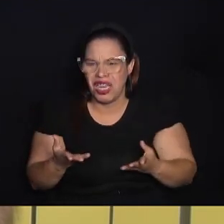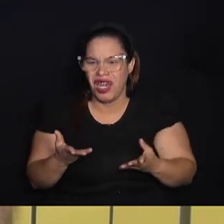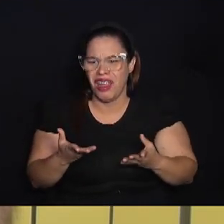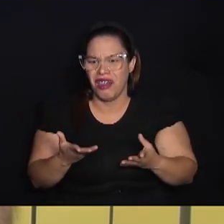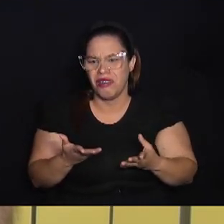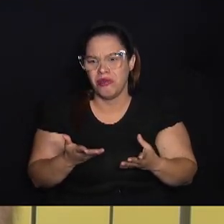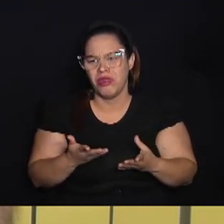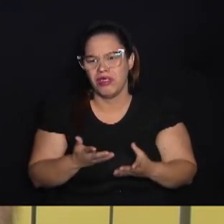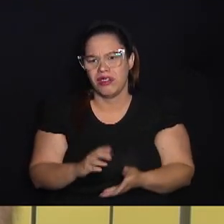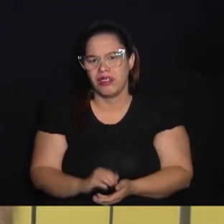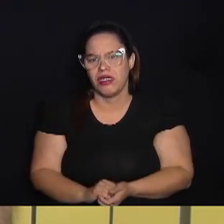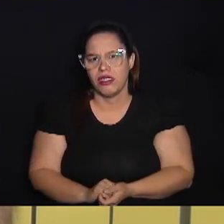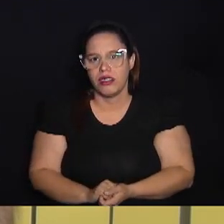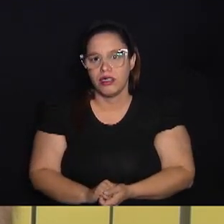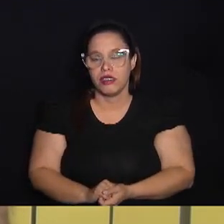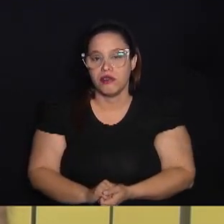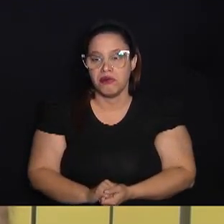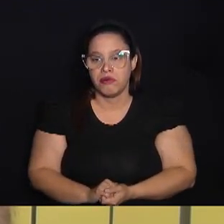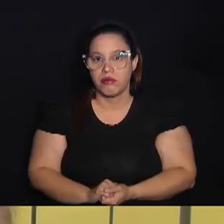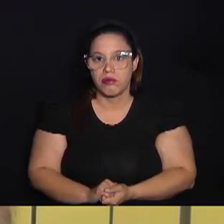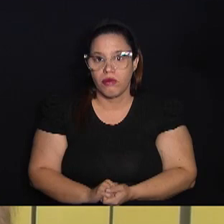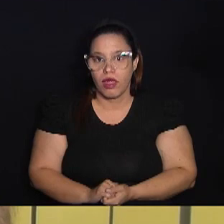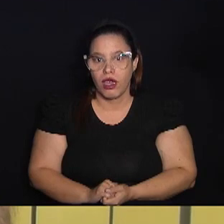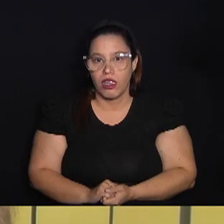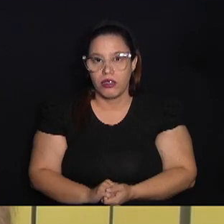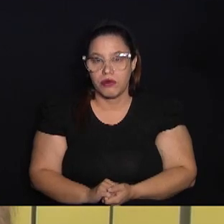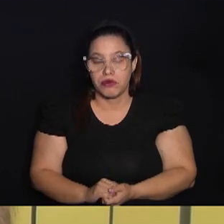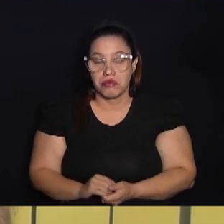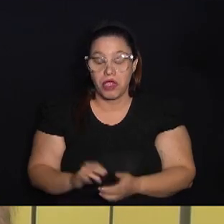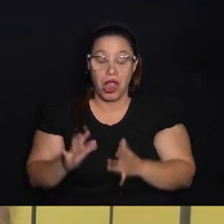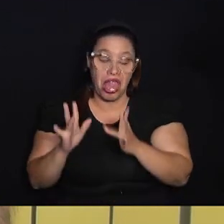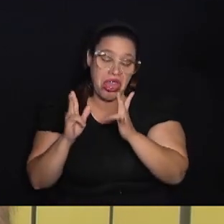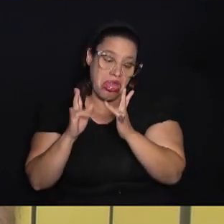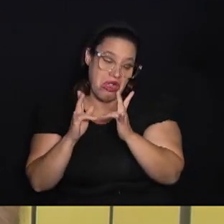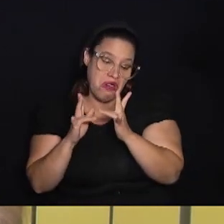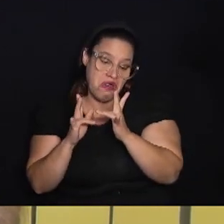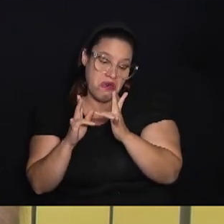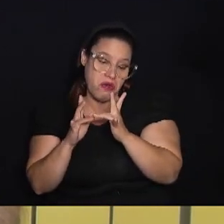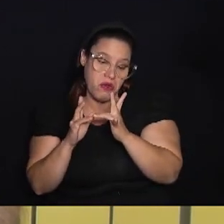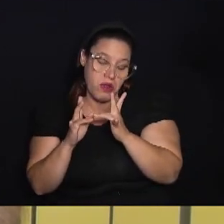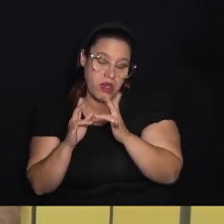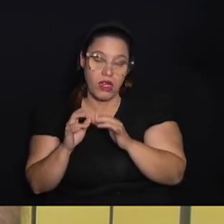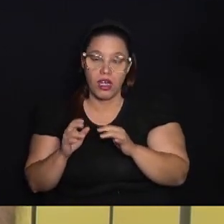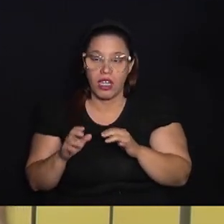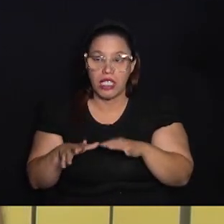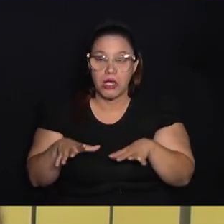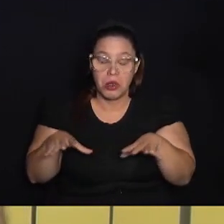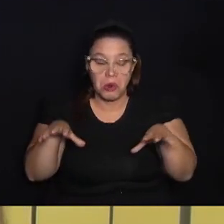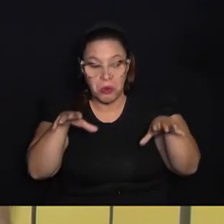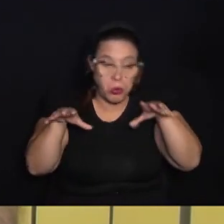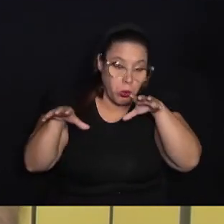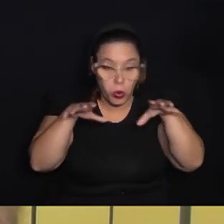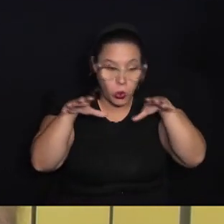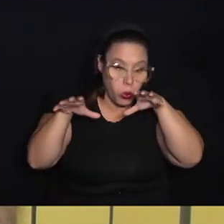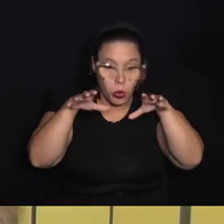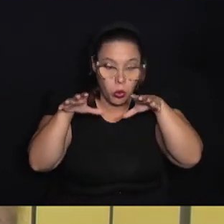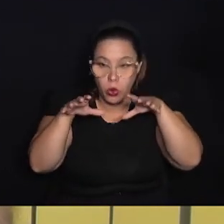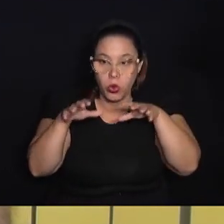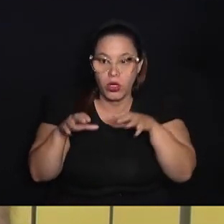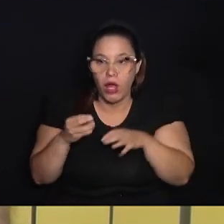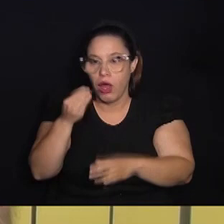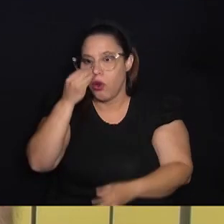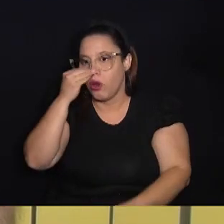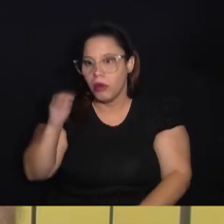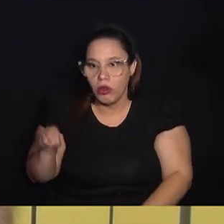gente não são raros os casos por exemplo de noiva Fantasmas Associados a feminicídio ou abandono outro tipo de violência ou